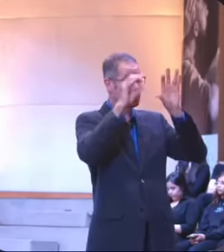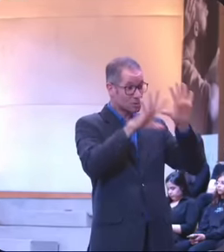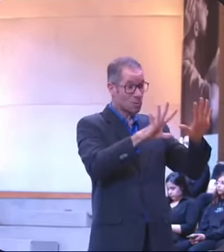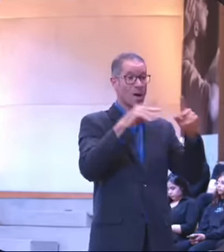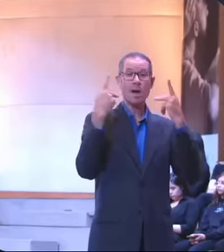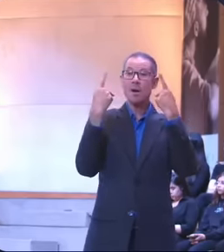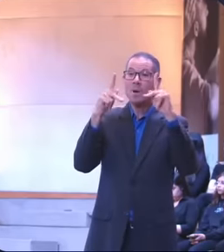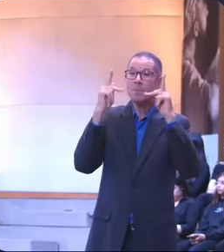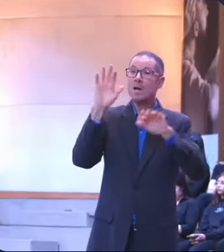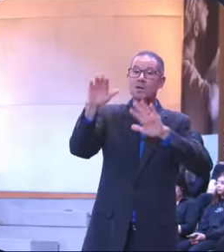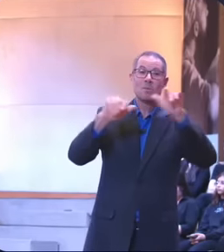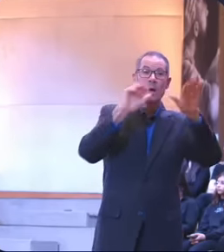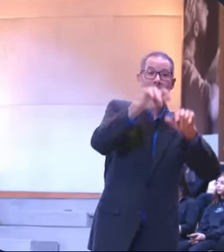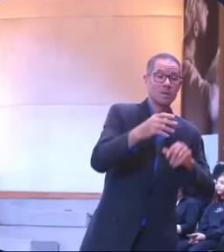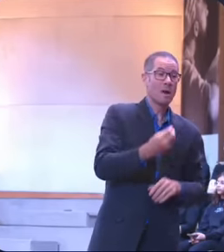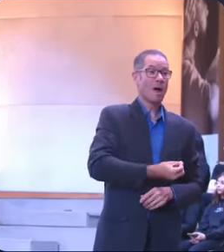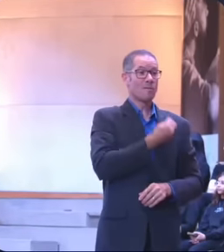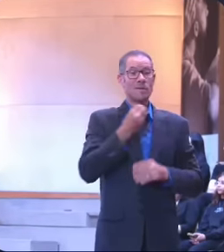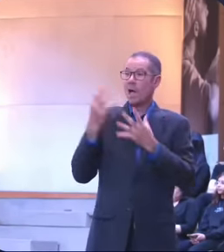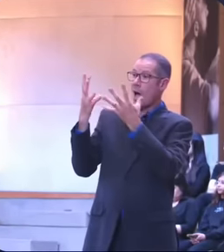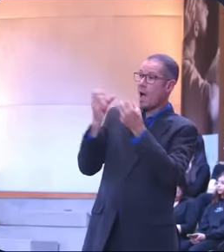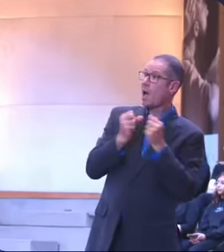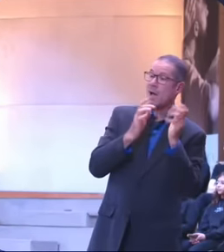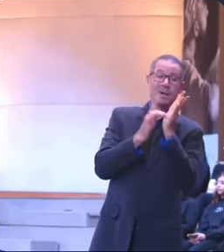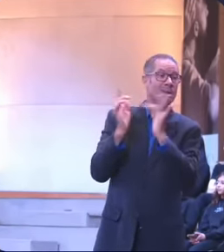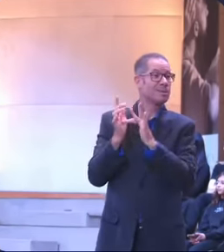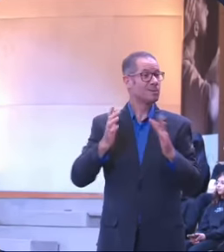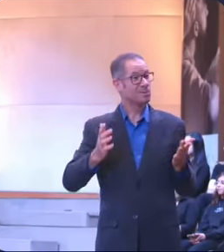fazia o apelo, as pessoas se convertiam.